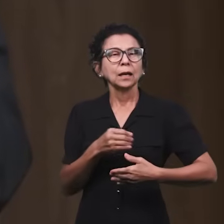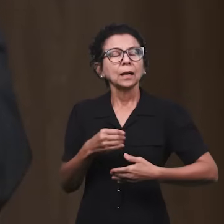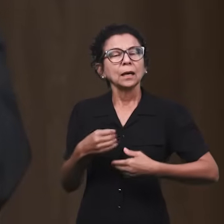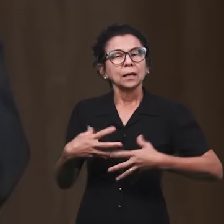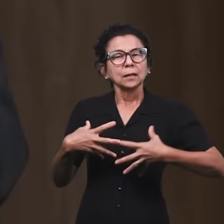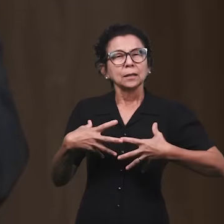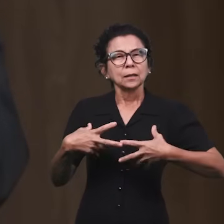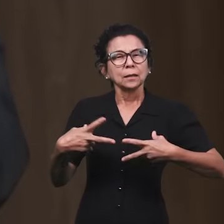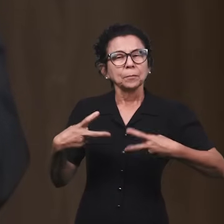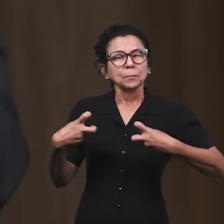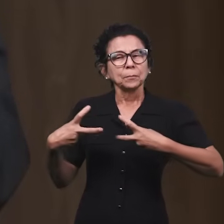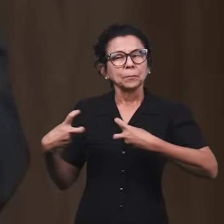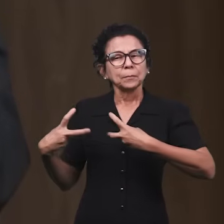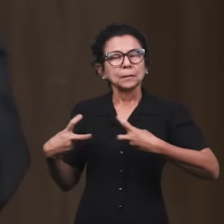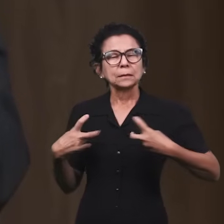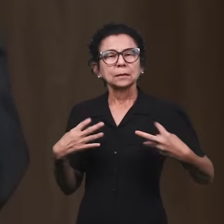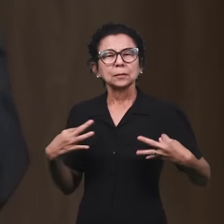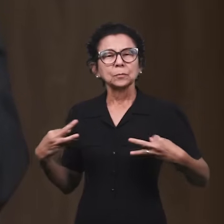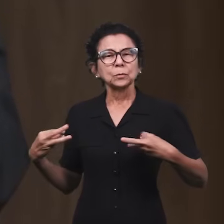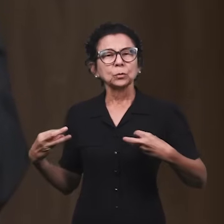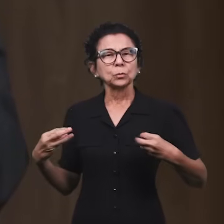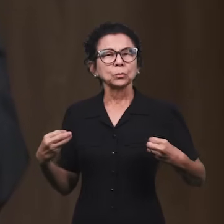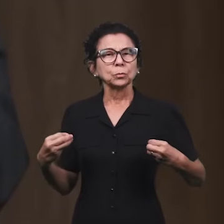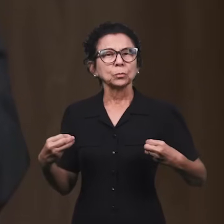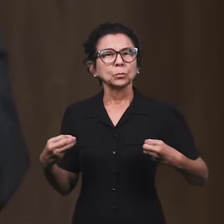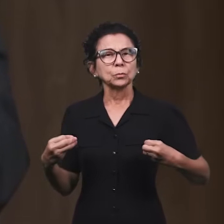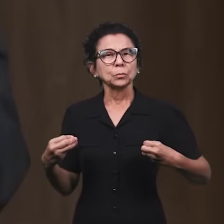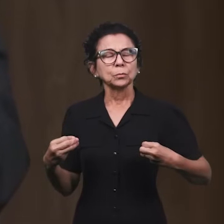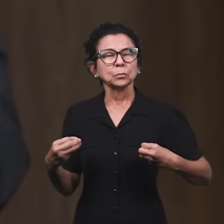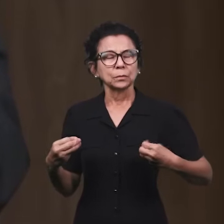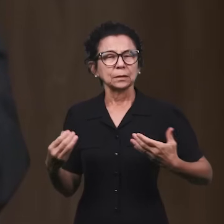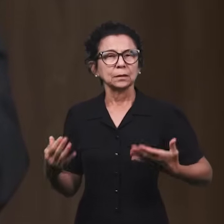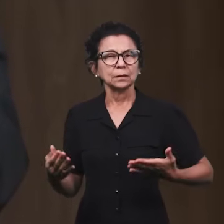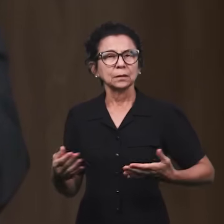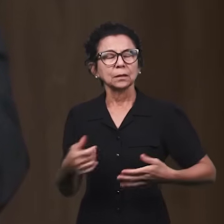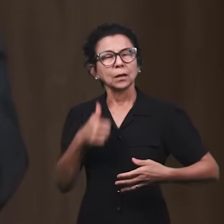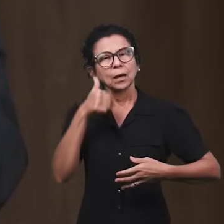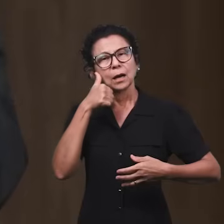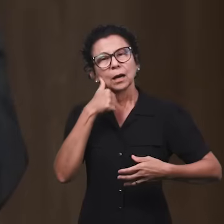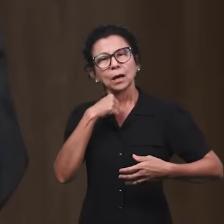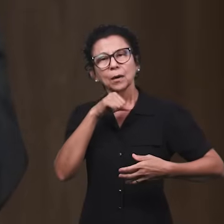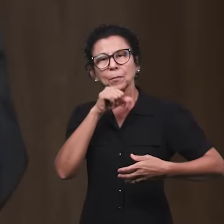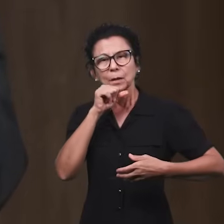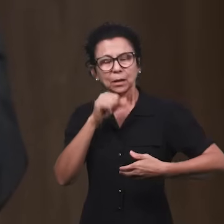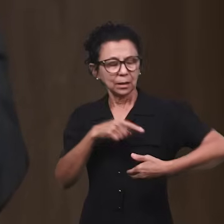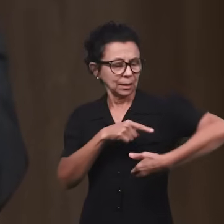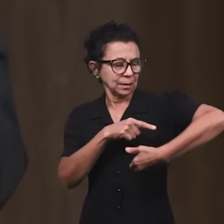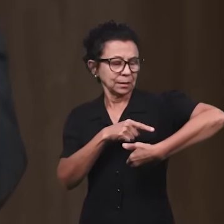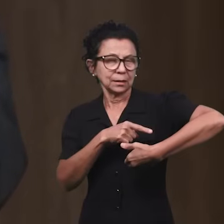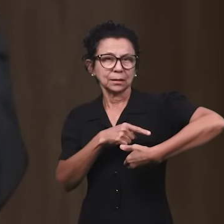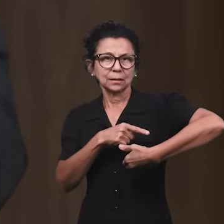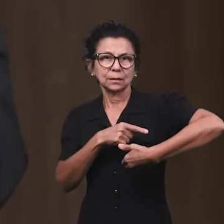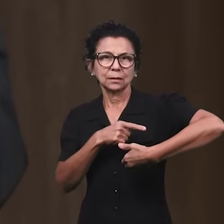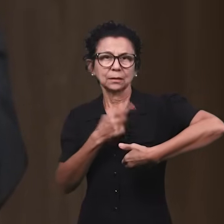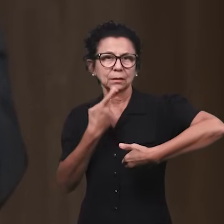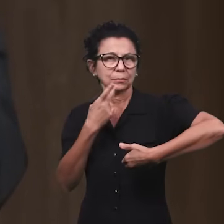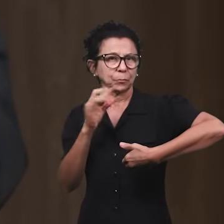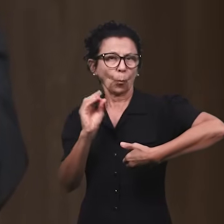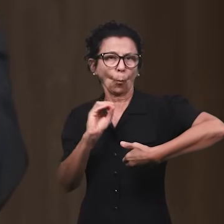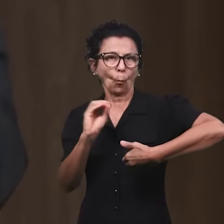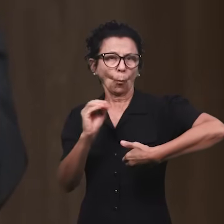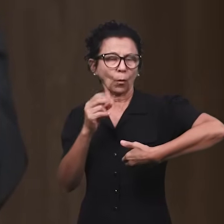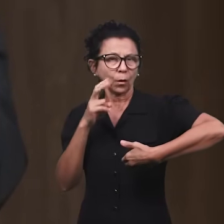a comunicação muito dessa criança com a mãe? É no olhar, porque lógico que ela não fala ainda. Então ela tem